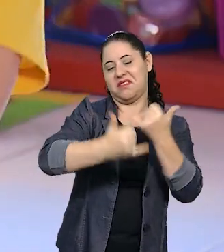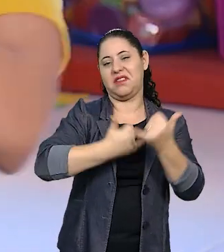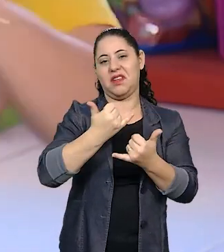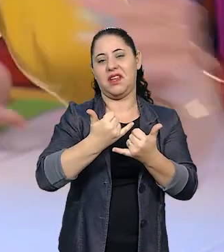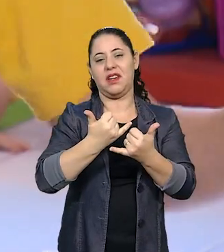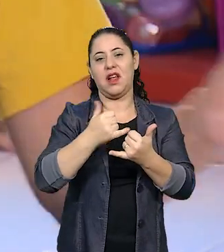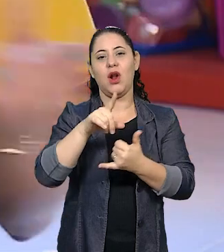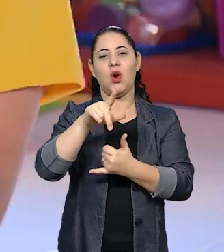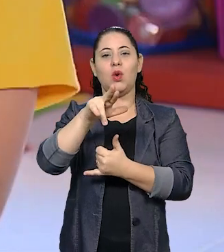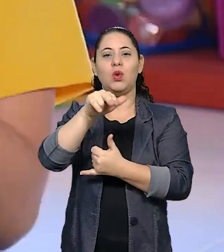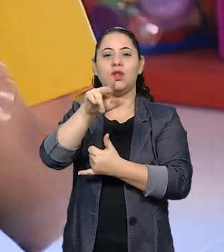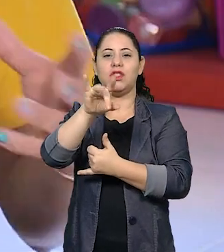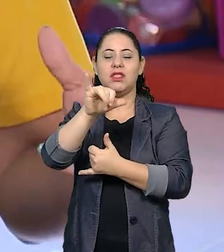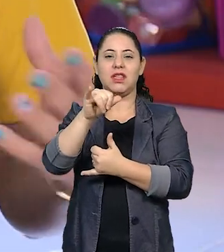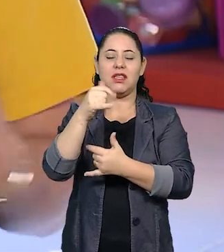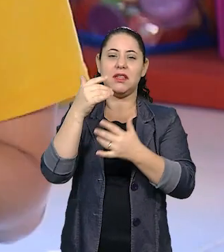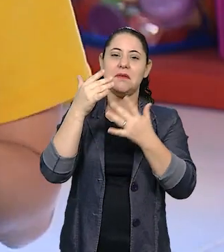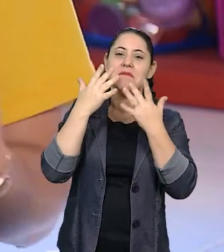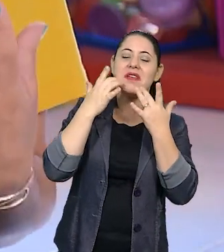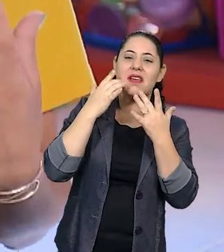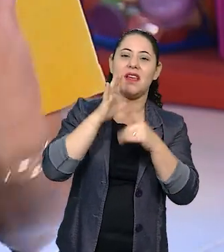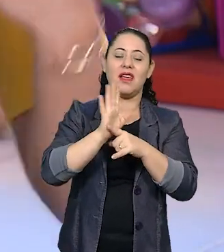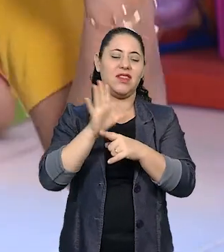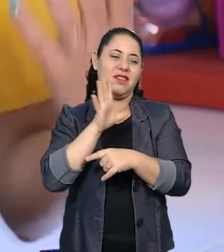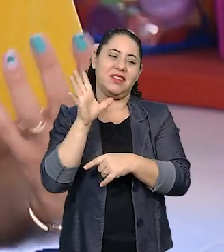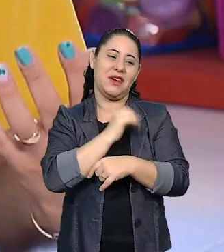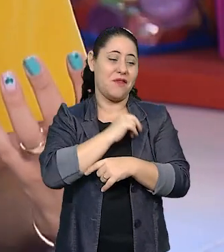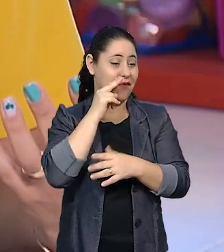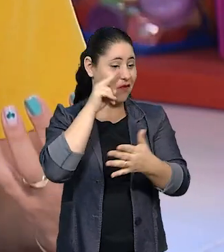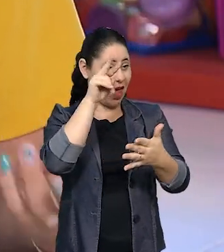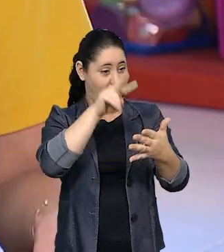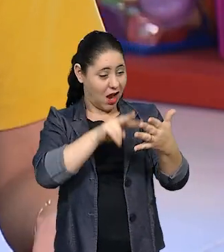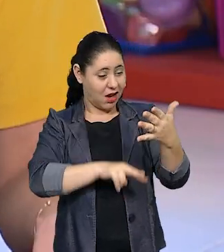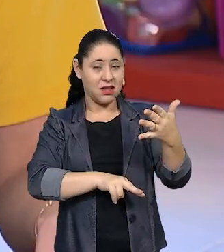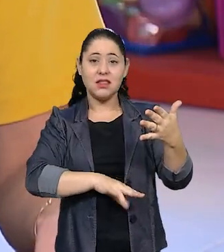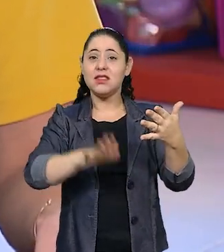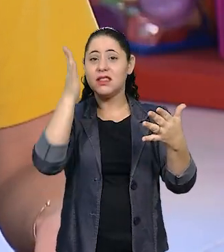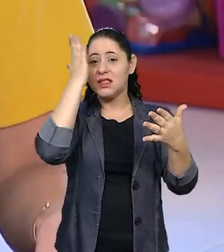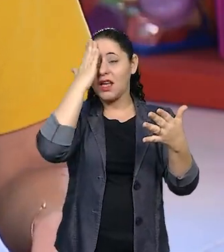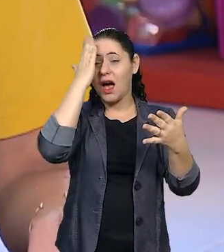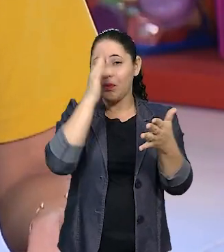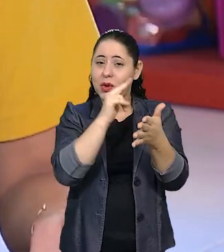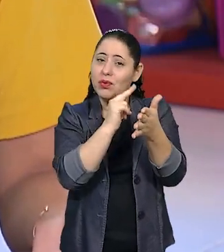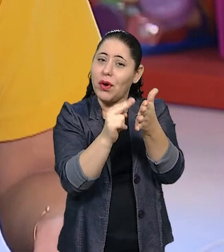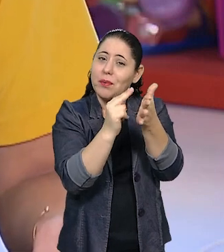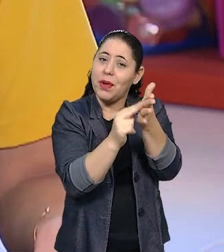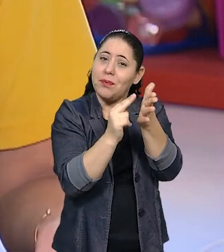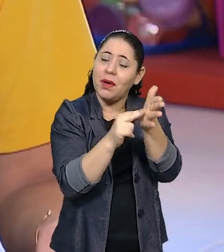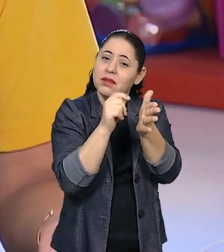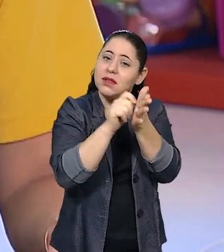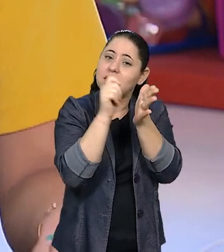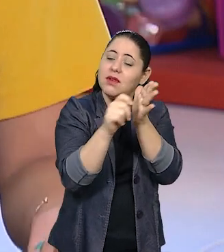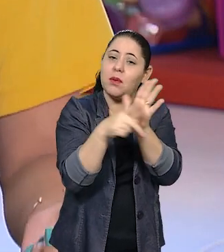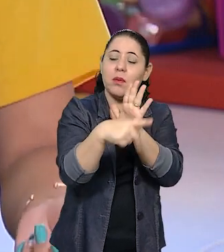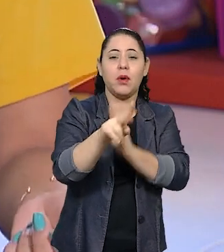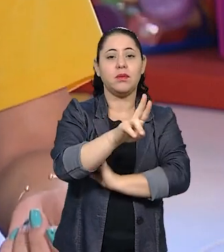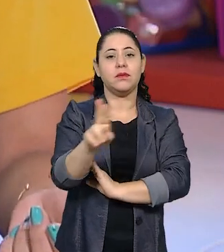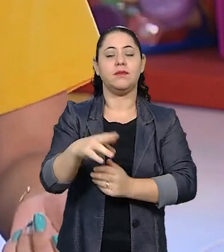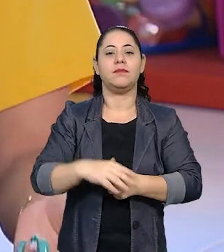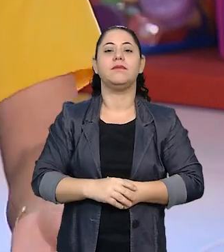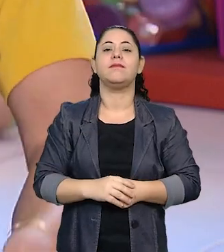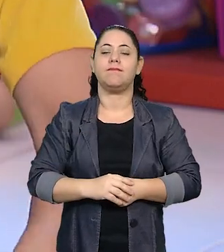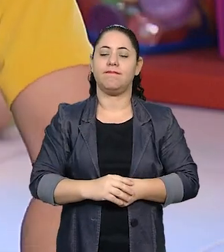gente não alfabetiza, mas eu tenho criança já lendo aqui na sala, porque é automático, é na brincadeira, na ludicidade. Então, você fala,